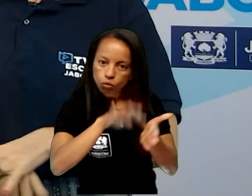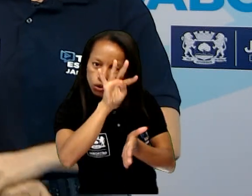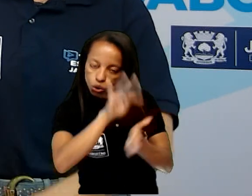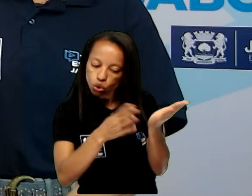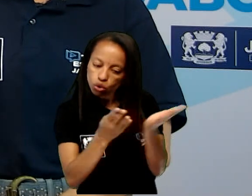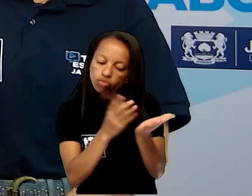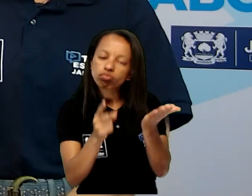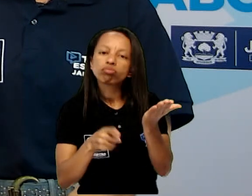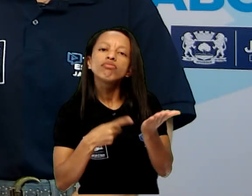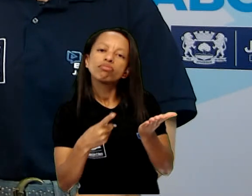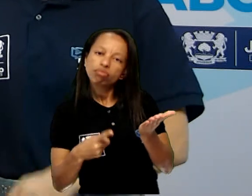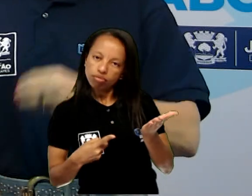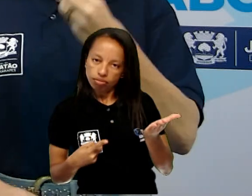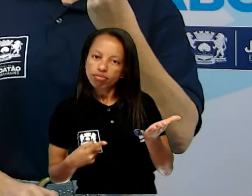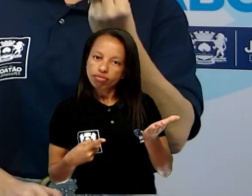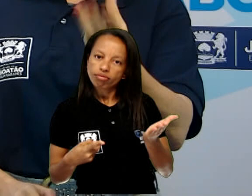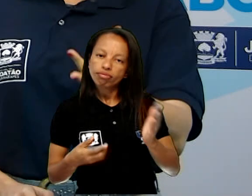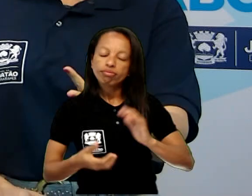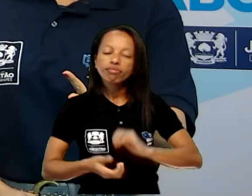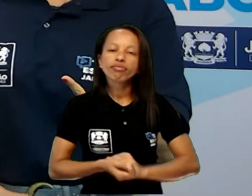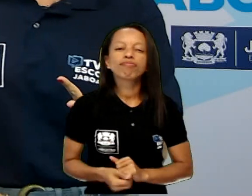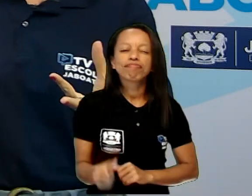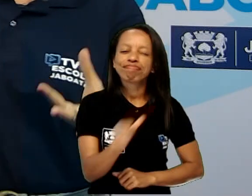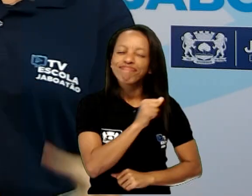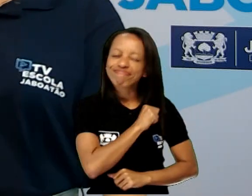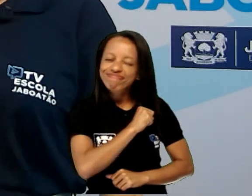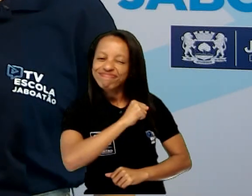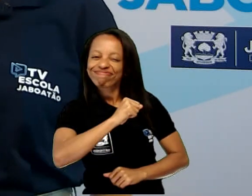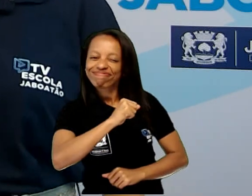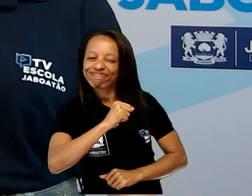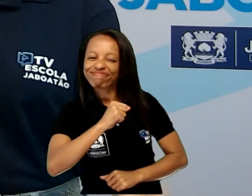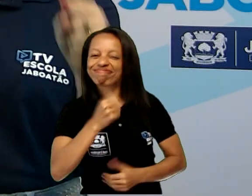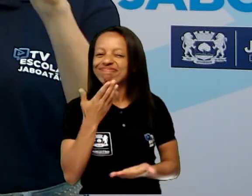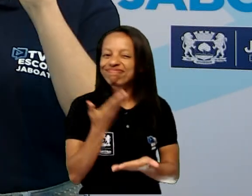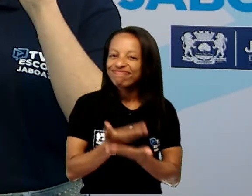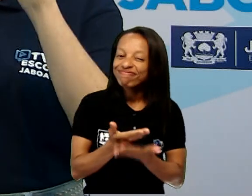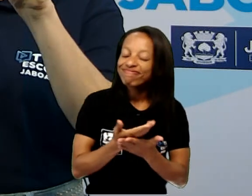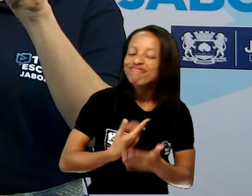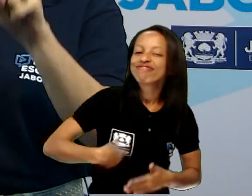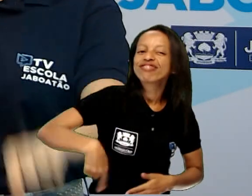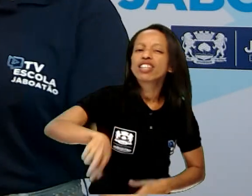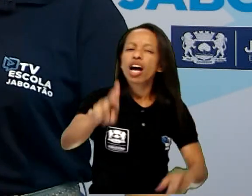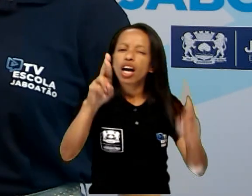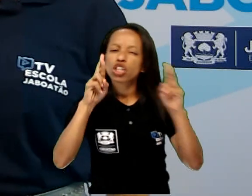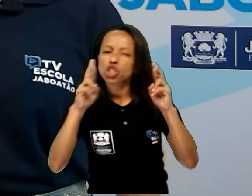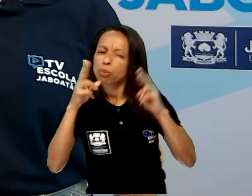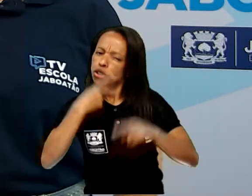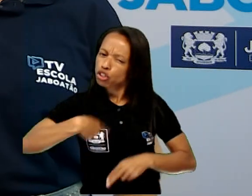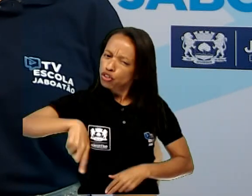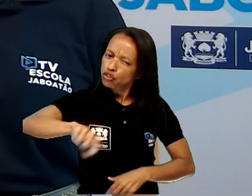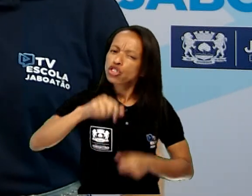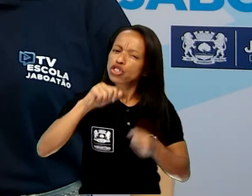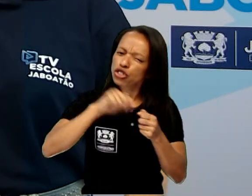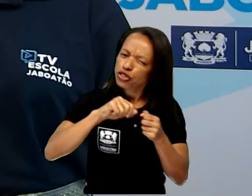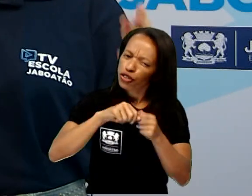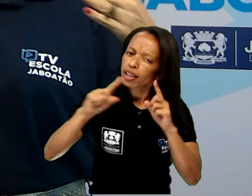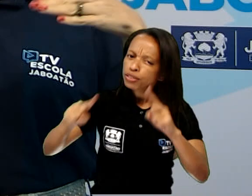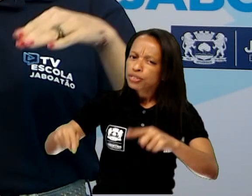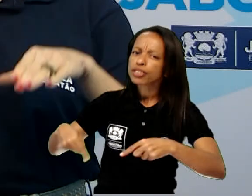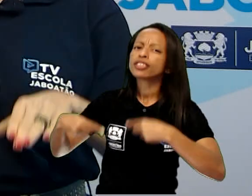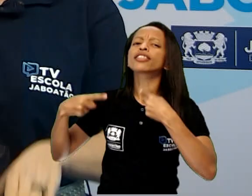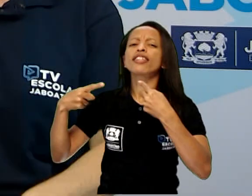eu precisar usar. Adorei trabalhar com vocês, né? Espero que todo mundo faça o desafio,